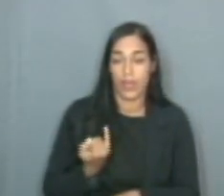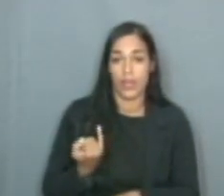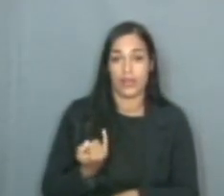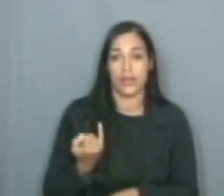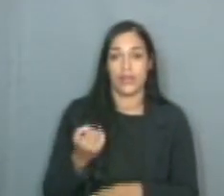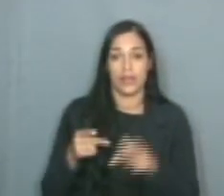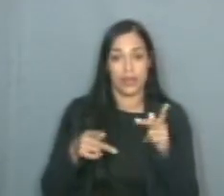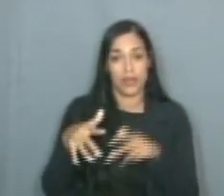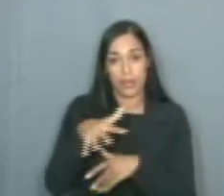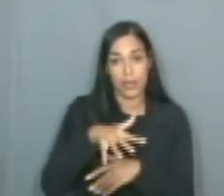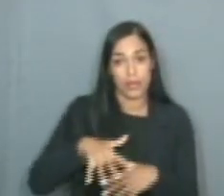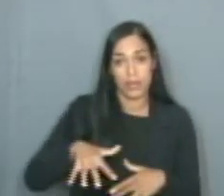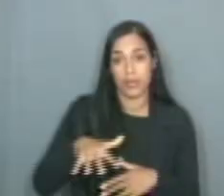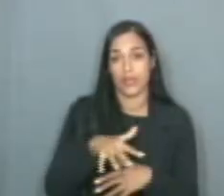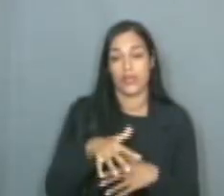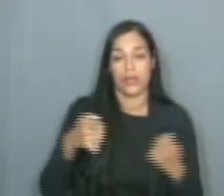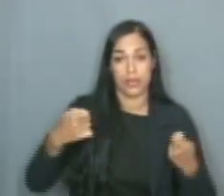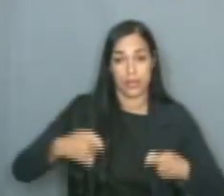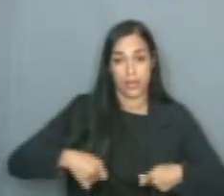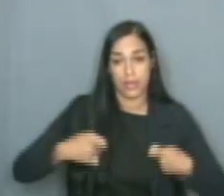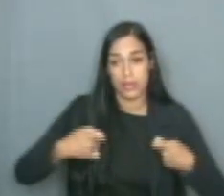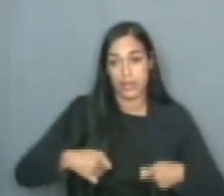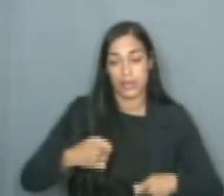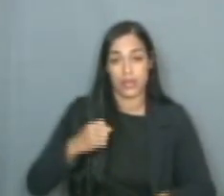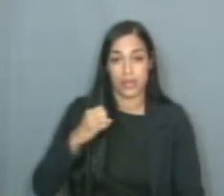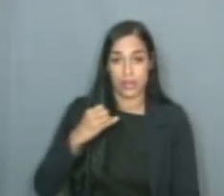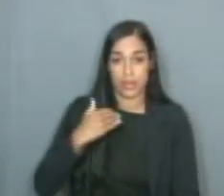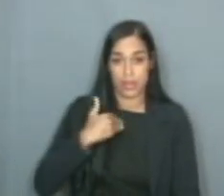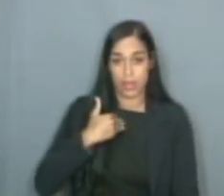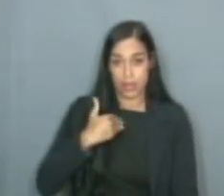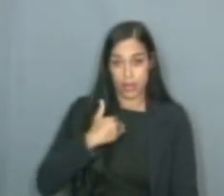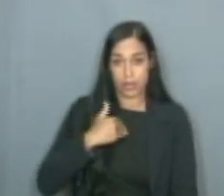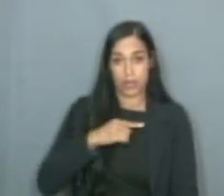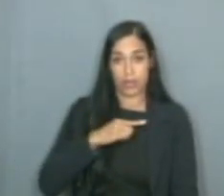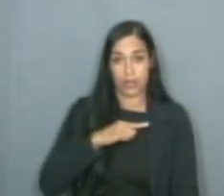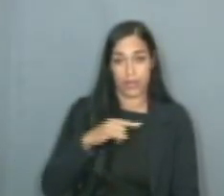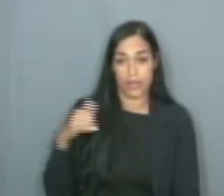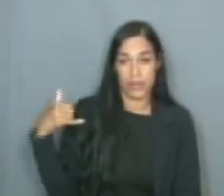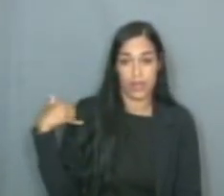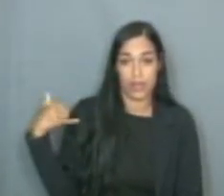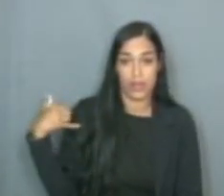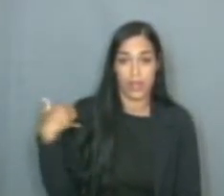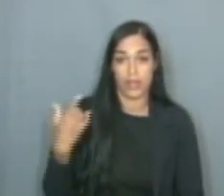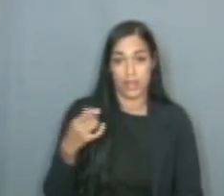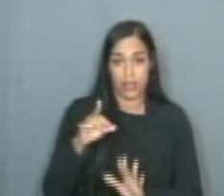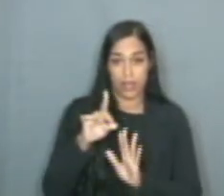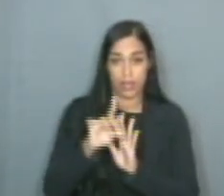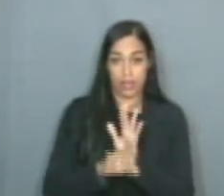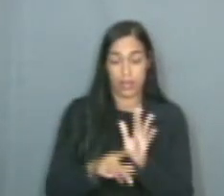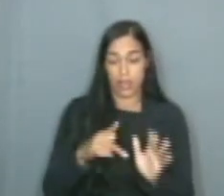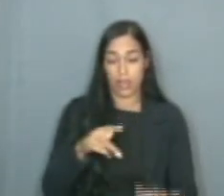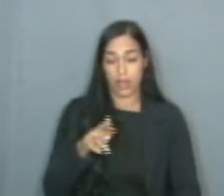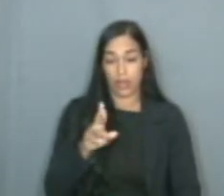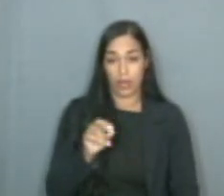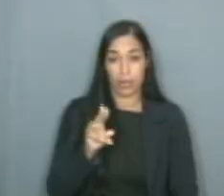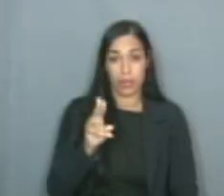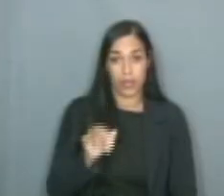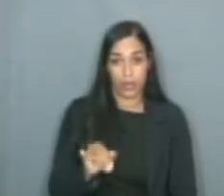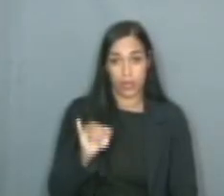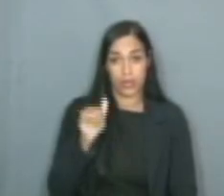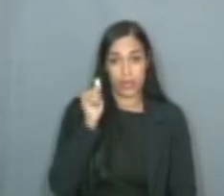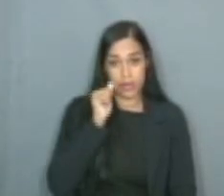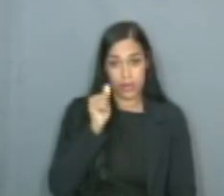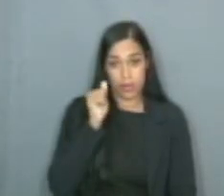para a população mais carente. Se eu tivesse a idade de ter direito ao ProUni, mesmo sendo uma mulher